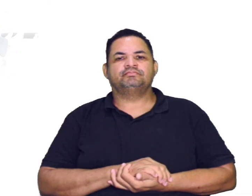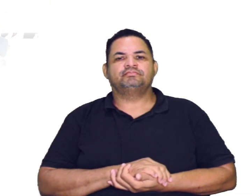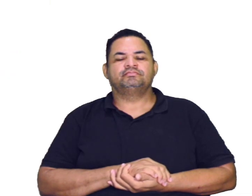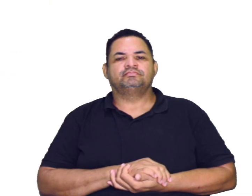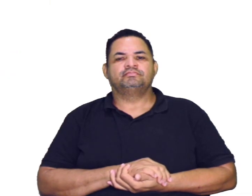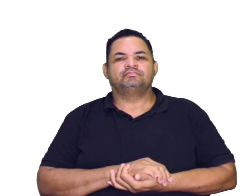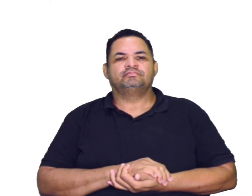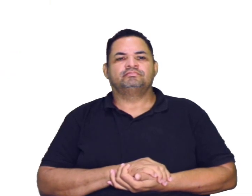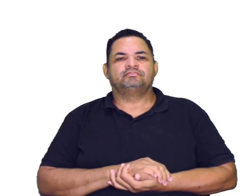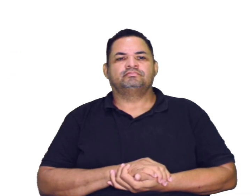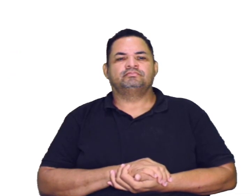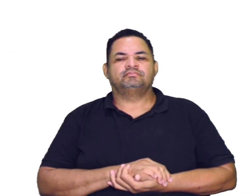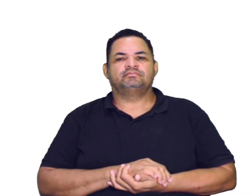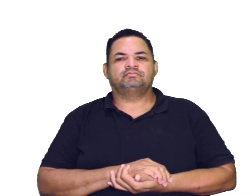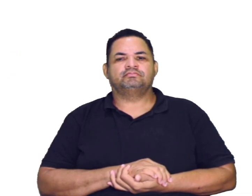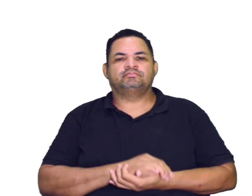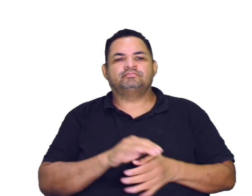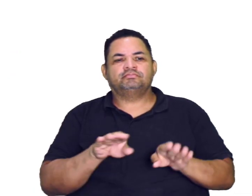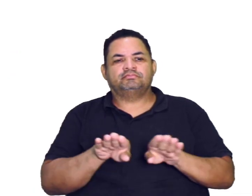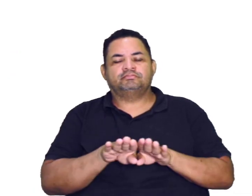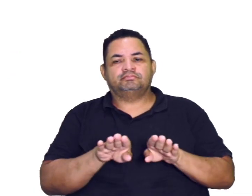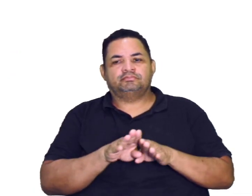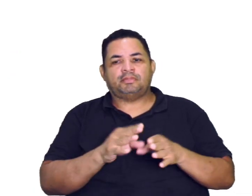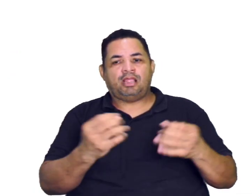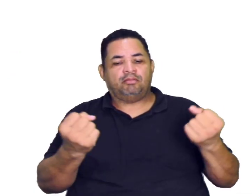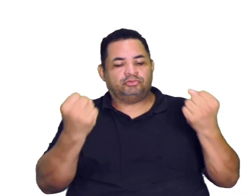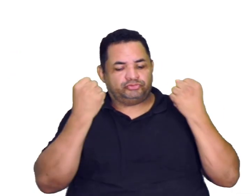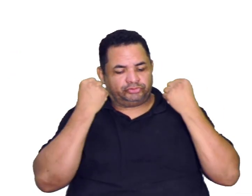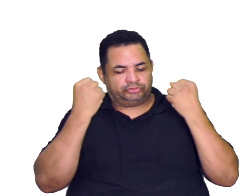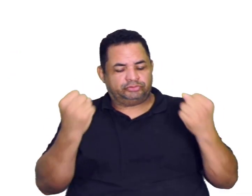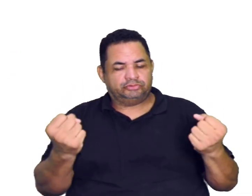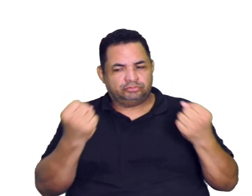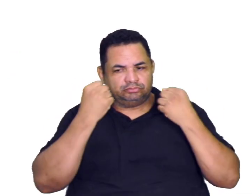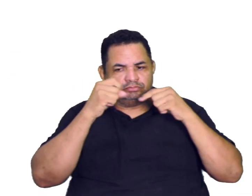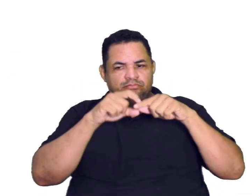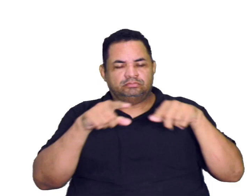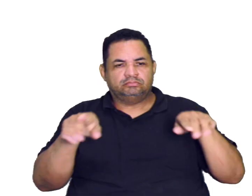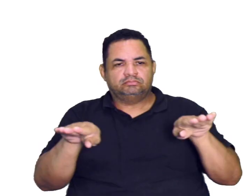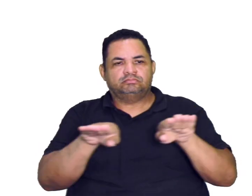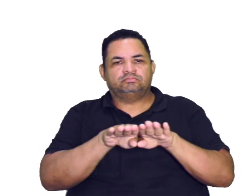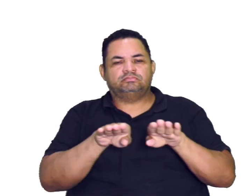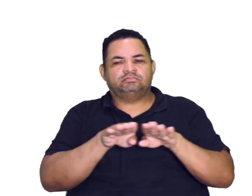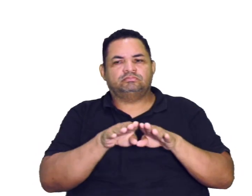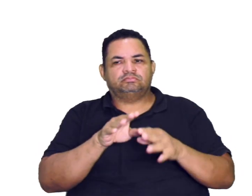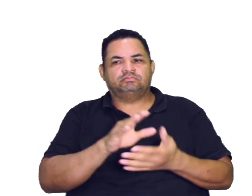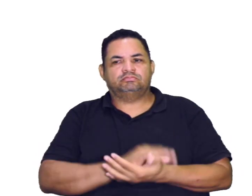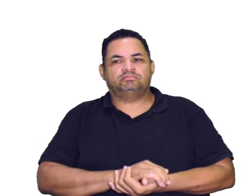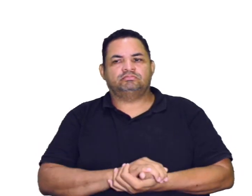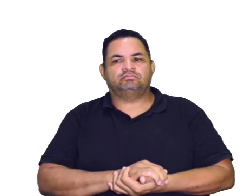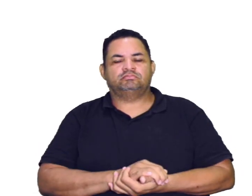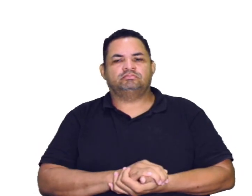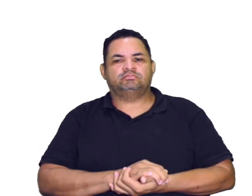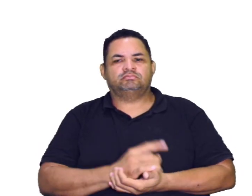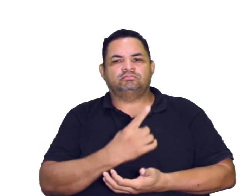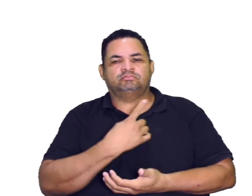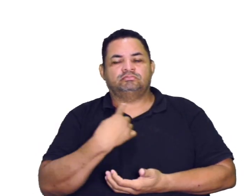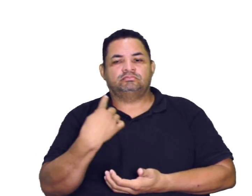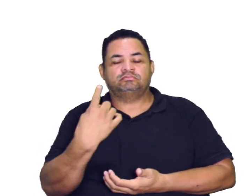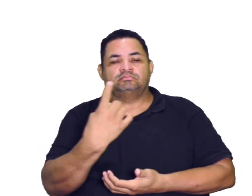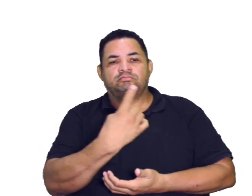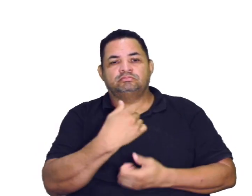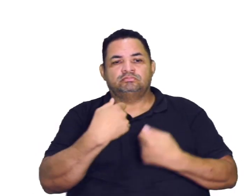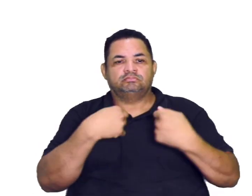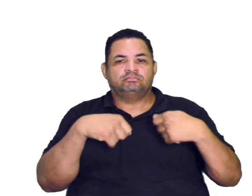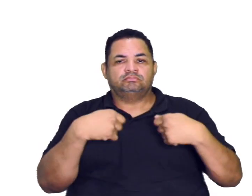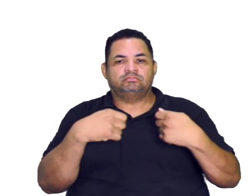Isso, perfeito, caríssimo estudante. Tem aqui a musculação. E, gente, falar bem a verdade para vocês. Nós